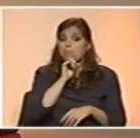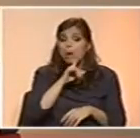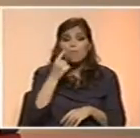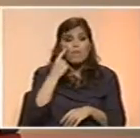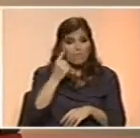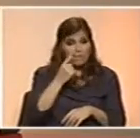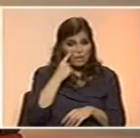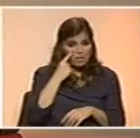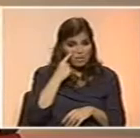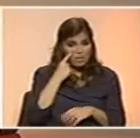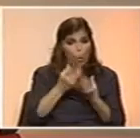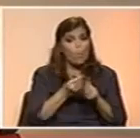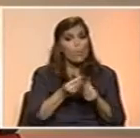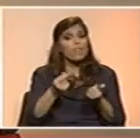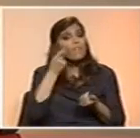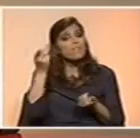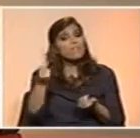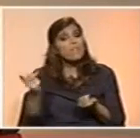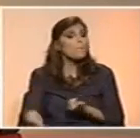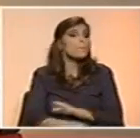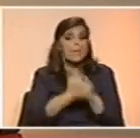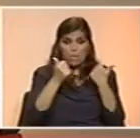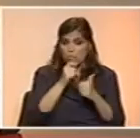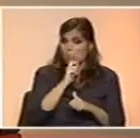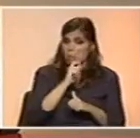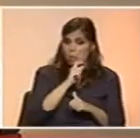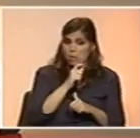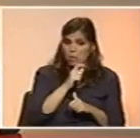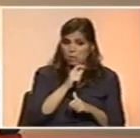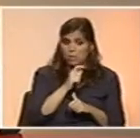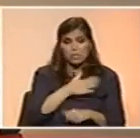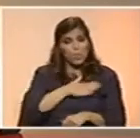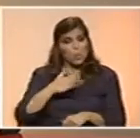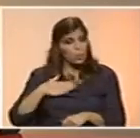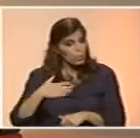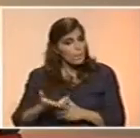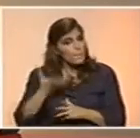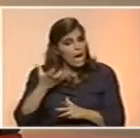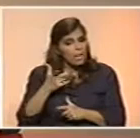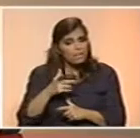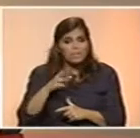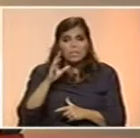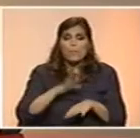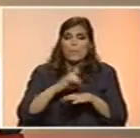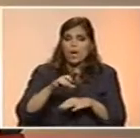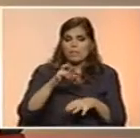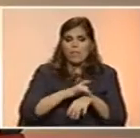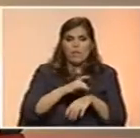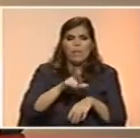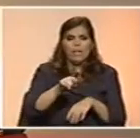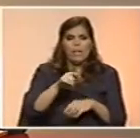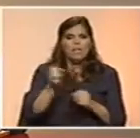viver com mais qualidade, possivelmente vivem com mais saúde em relação a essas doenças, é mas crítico, não